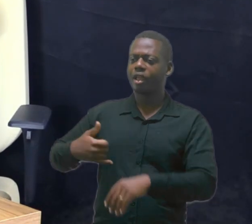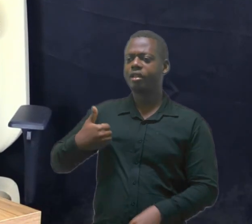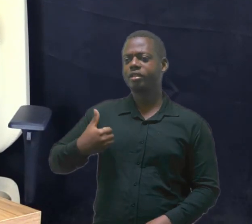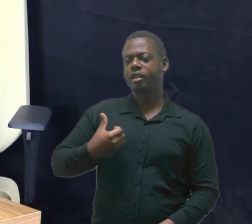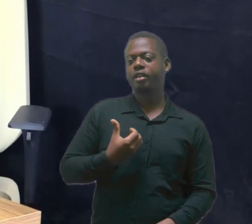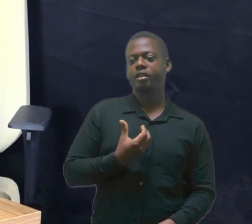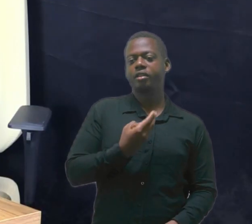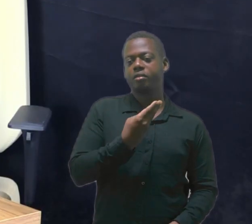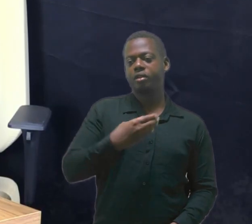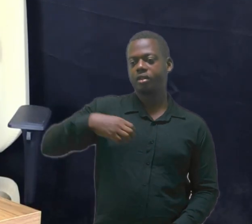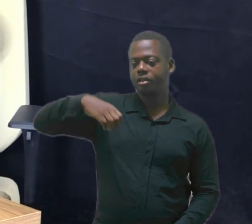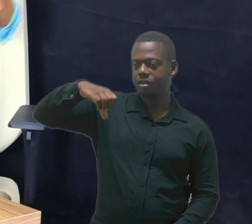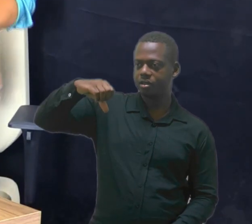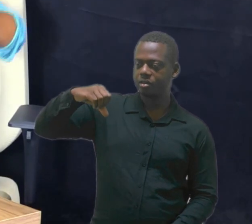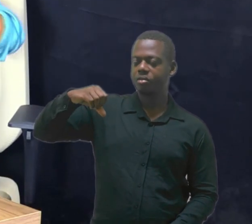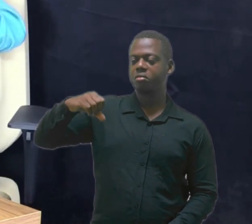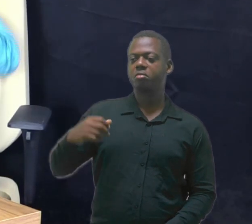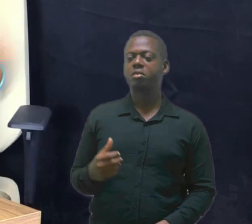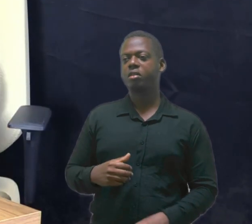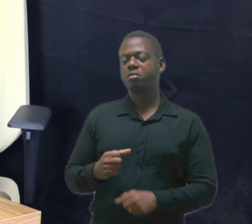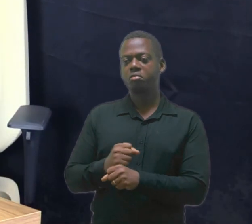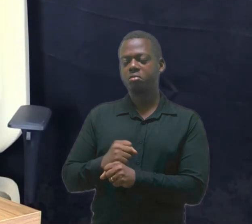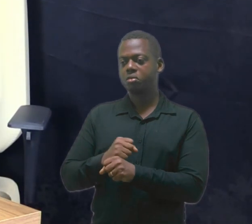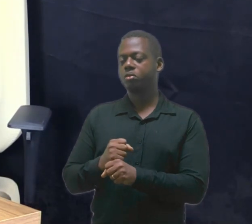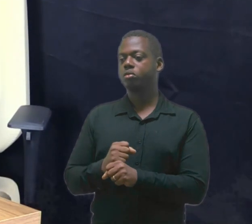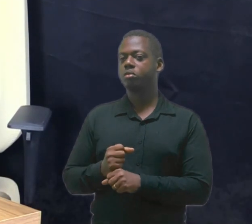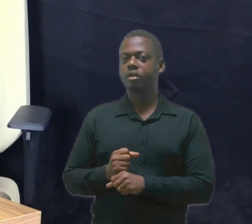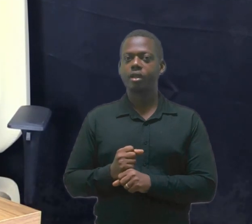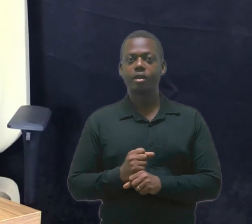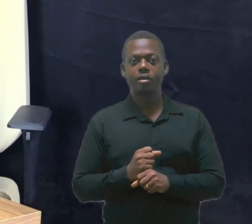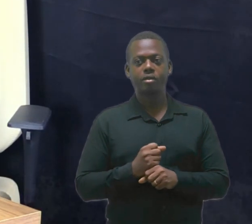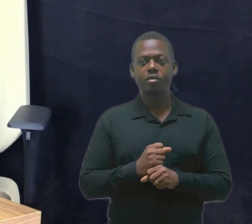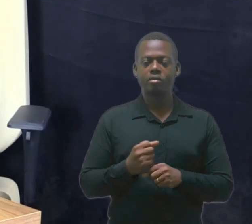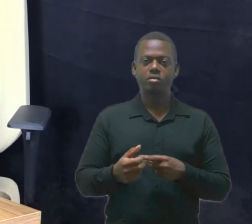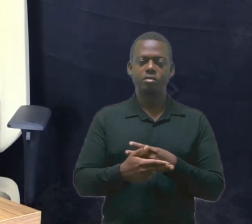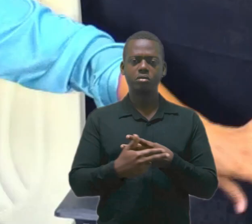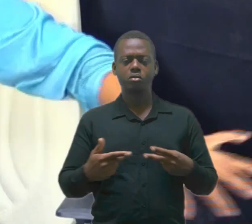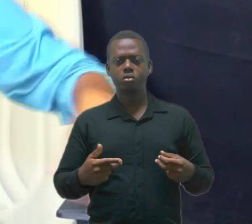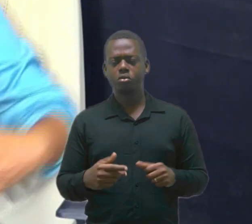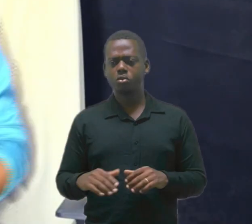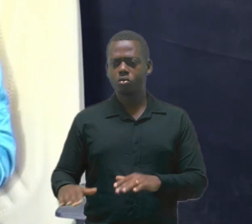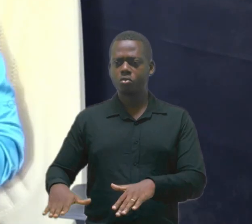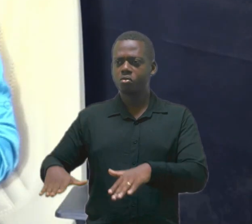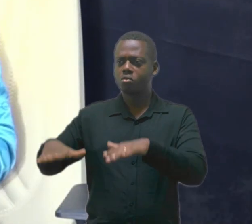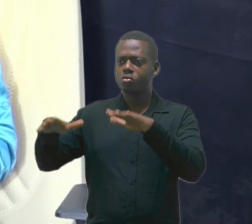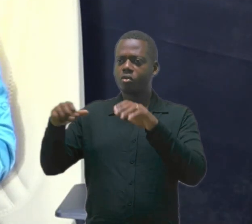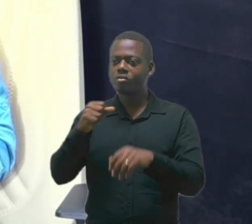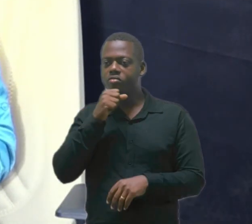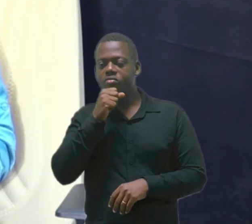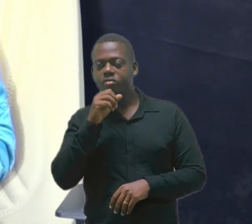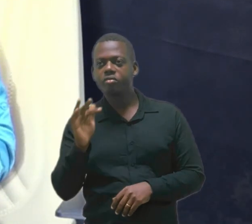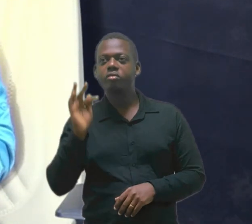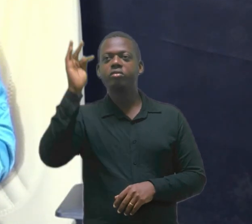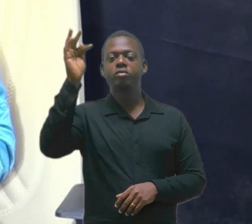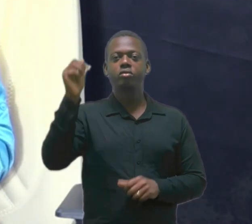com o surdo já tenho 26. Então, né, sigo junto. Porque muitos surdos aqui da cidade estão envelhecendo junto comigo, né? Uhum. E eu aproveito aqui